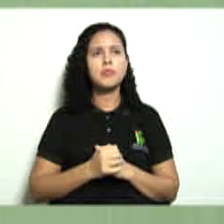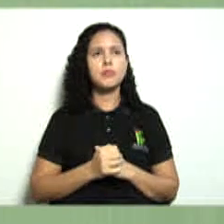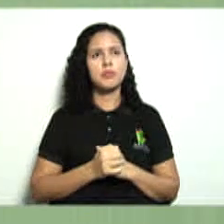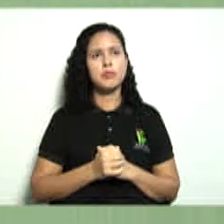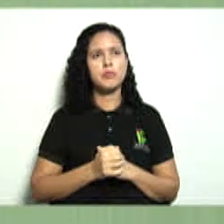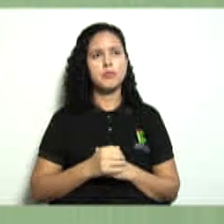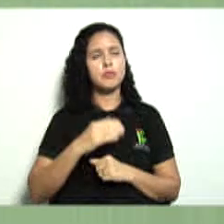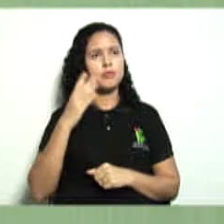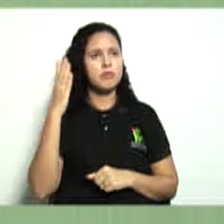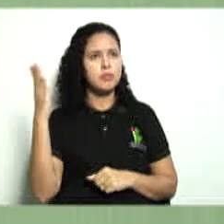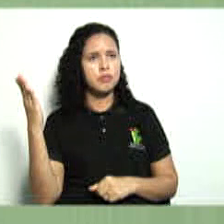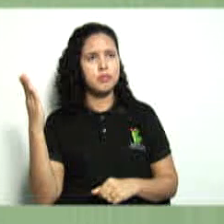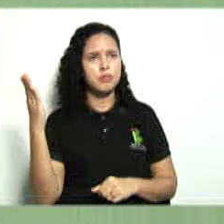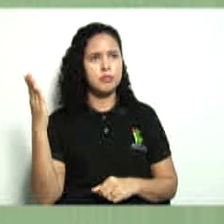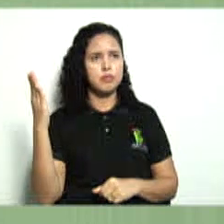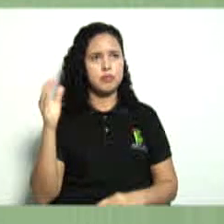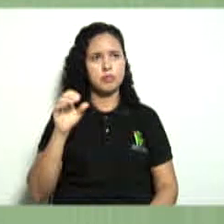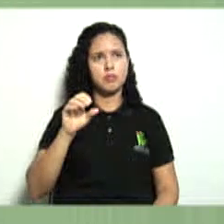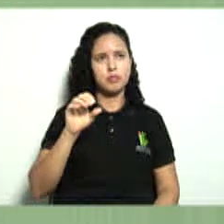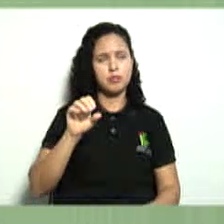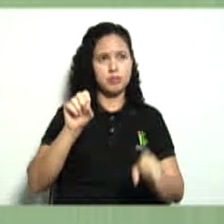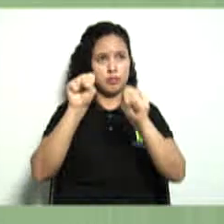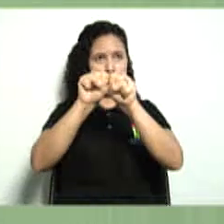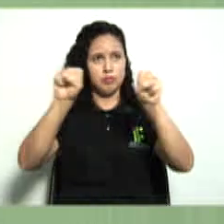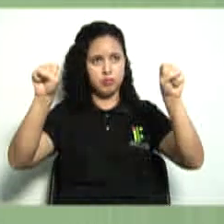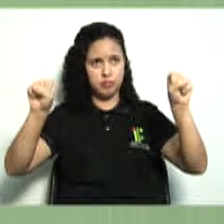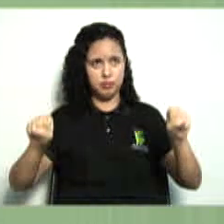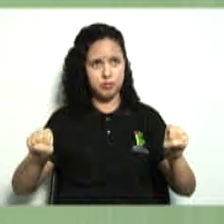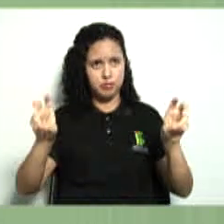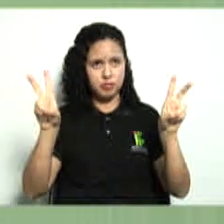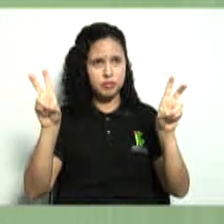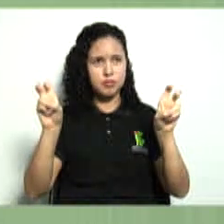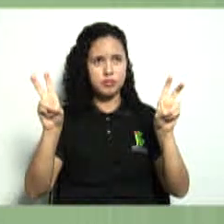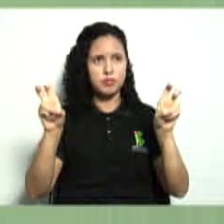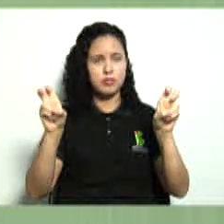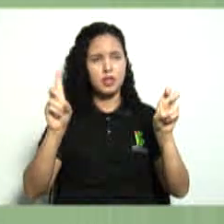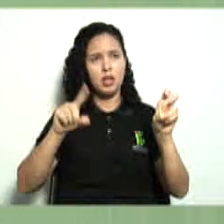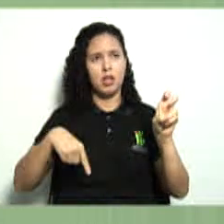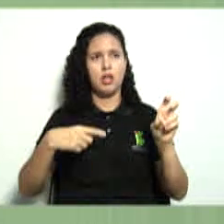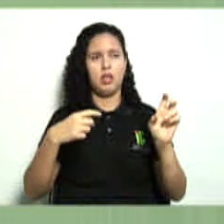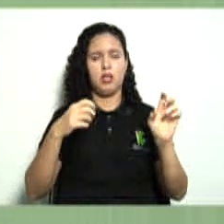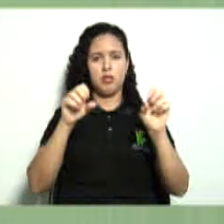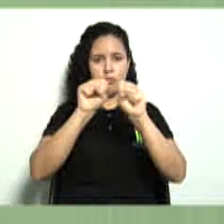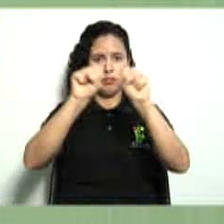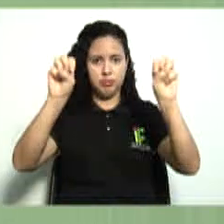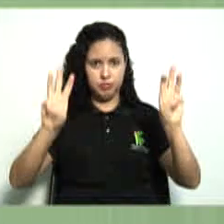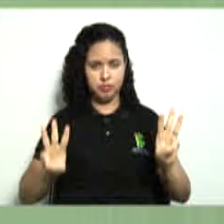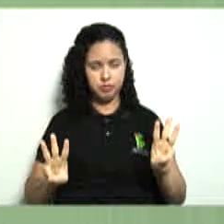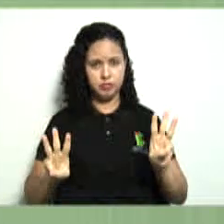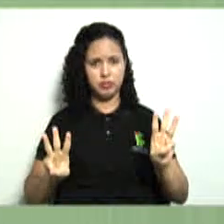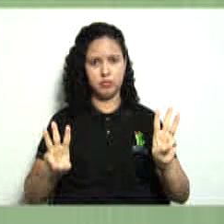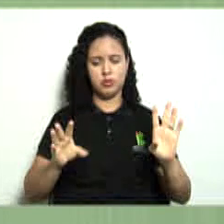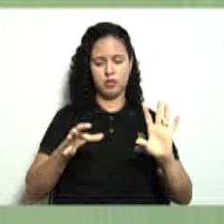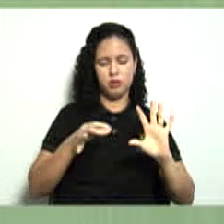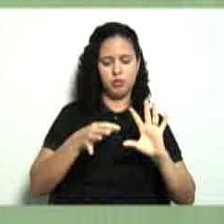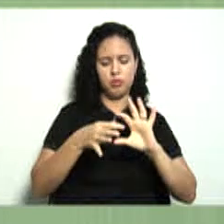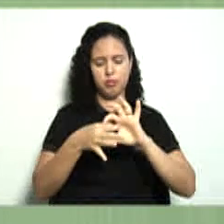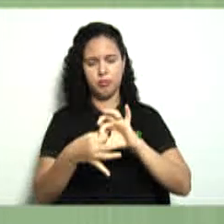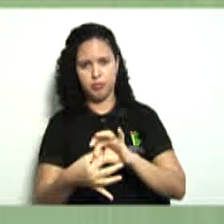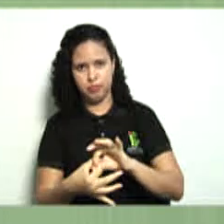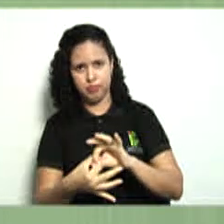operacional é também um software responsável para fazer a interação do usuário com o